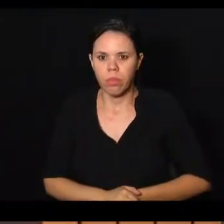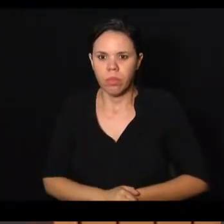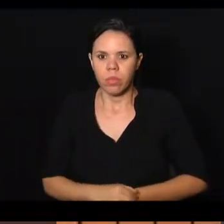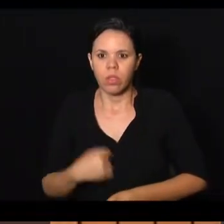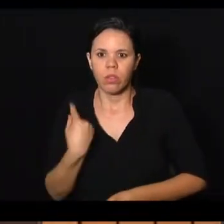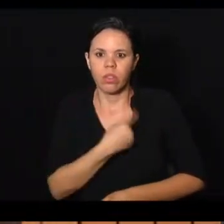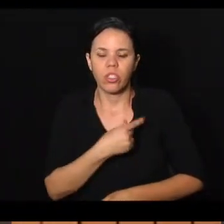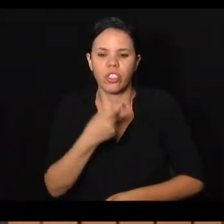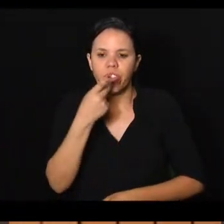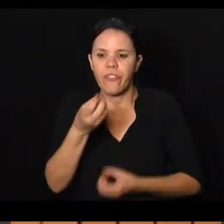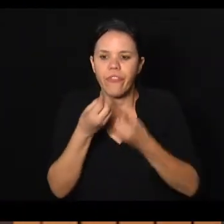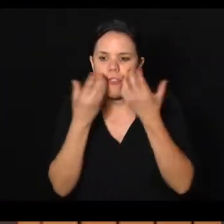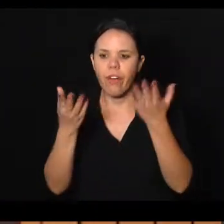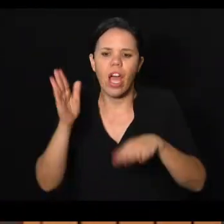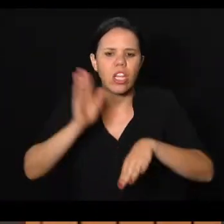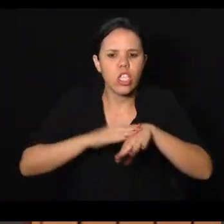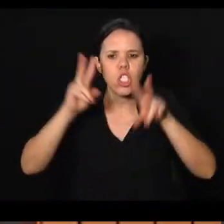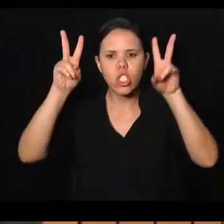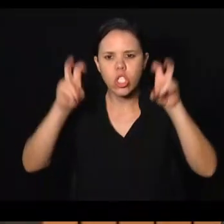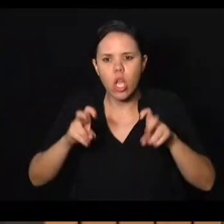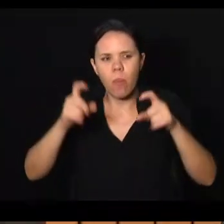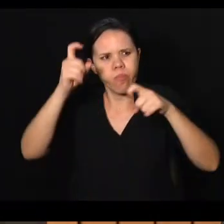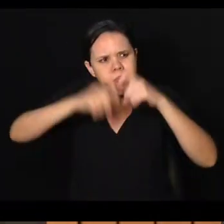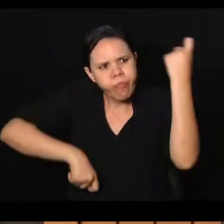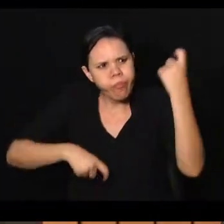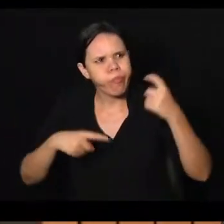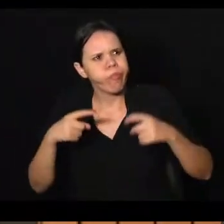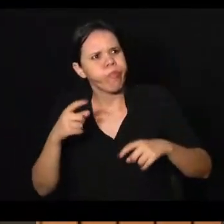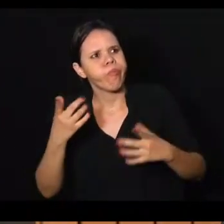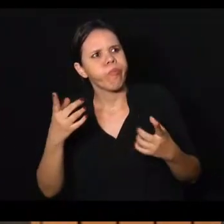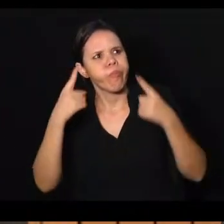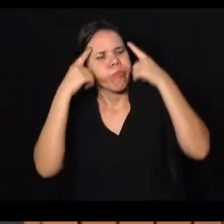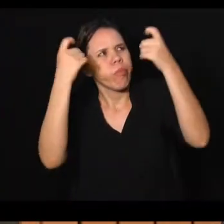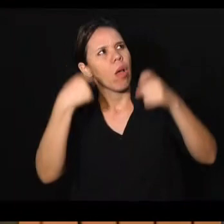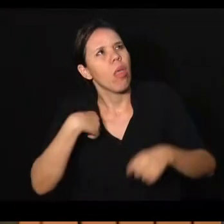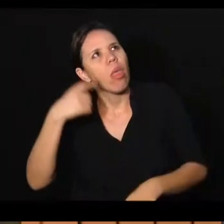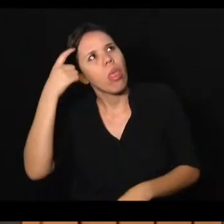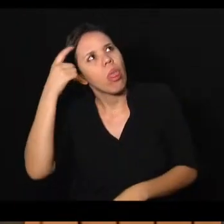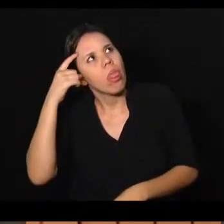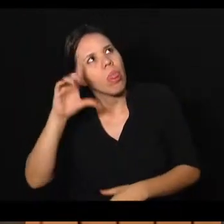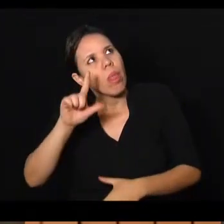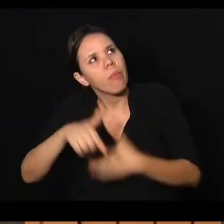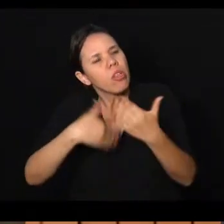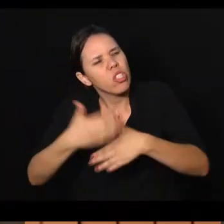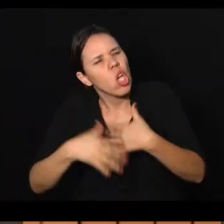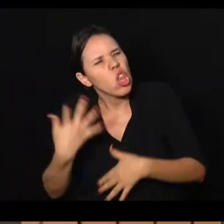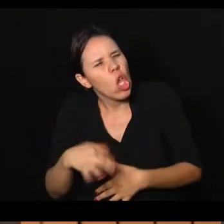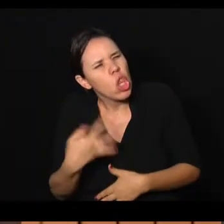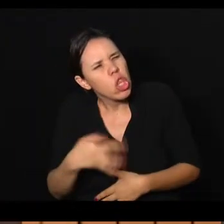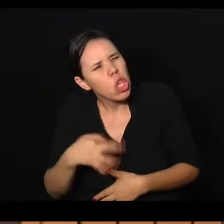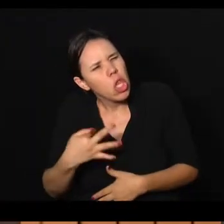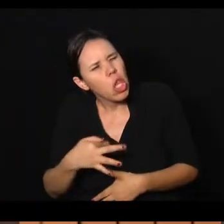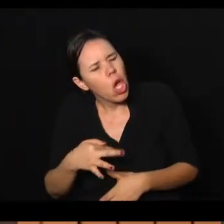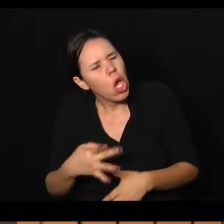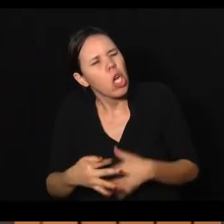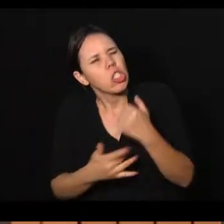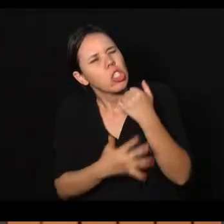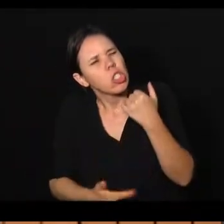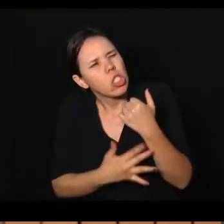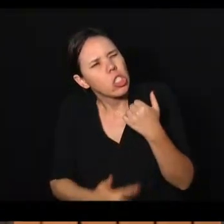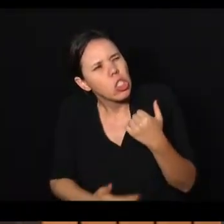fala de violência sexual, a gente vem na mente o estupro seguido de dor, de sangue,